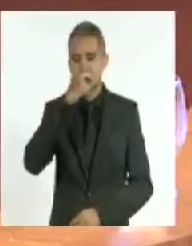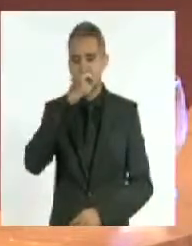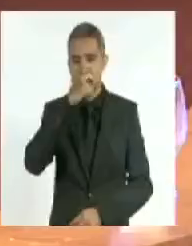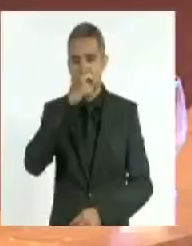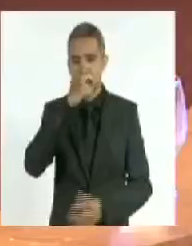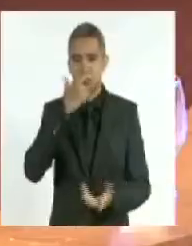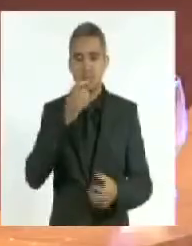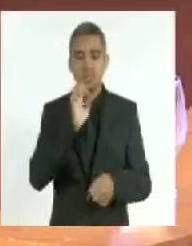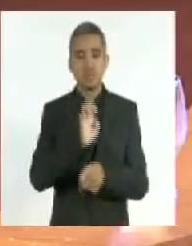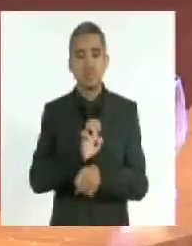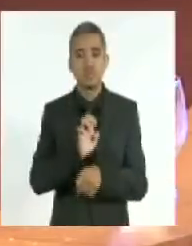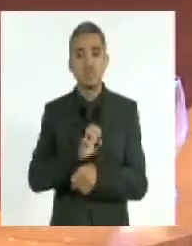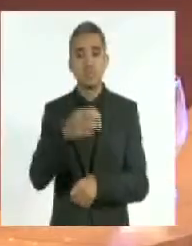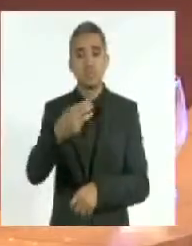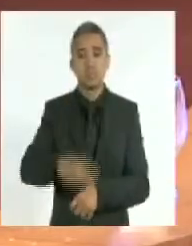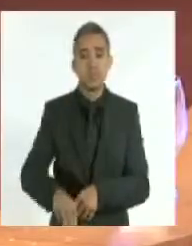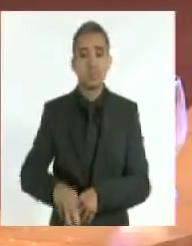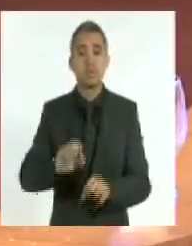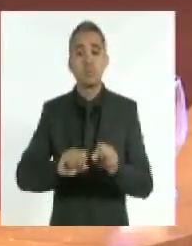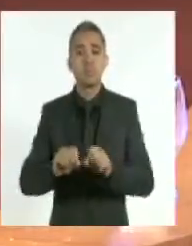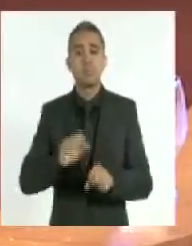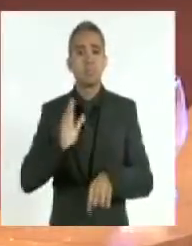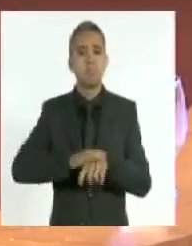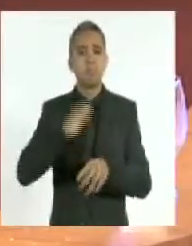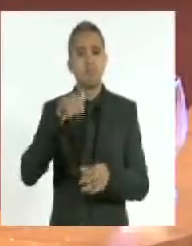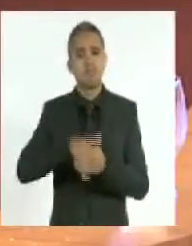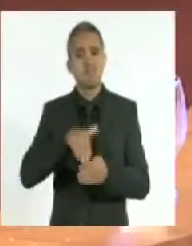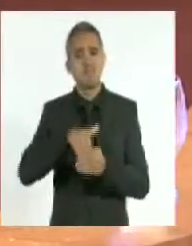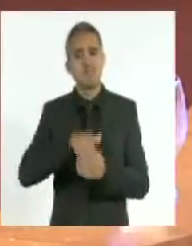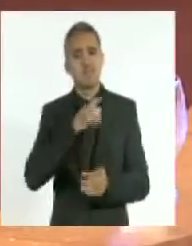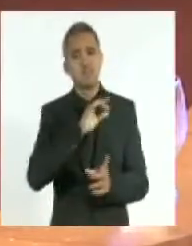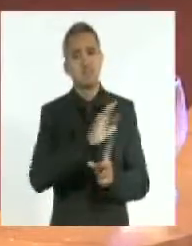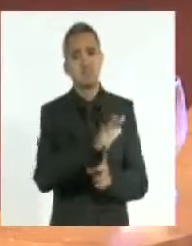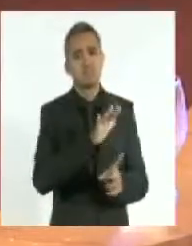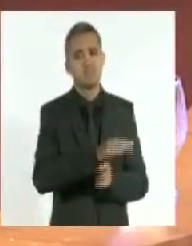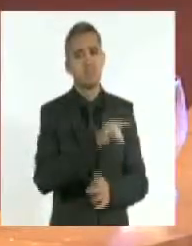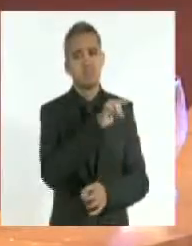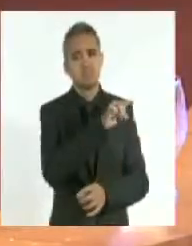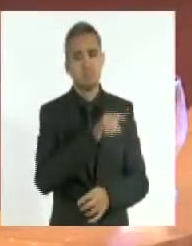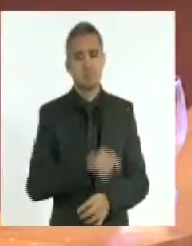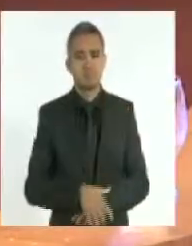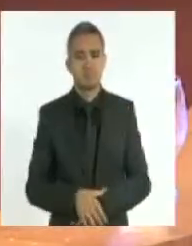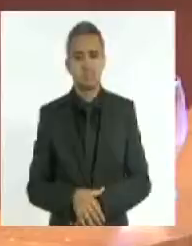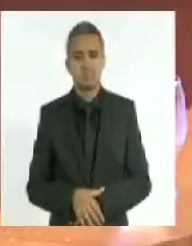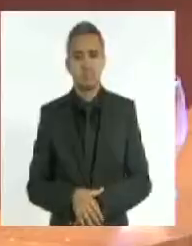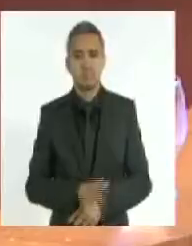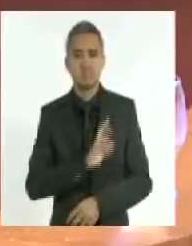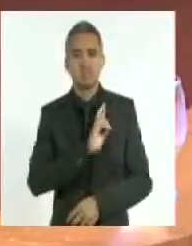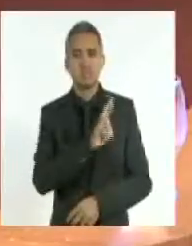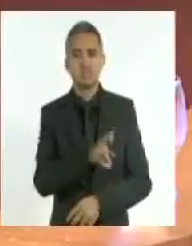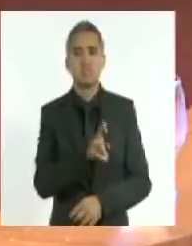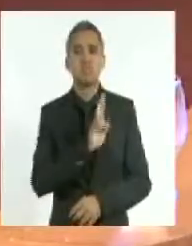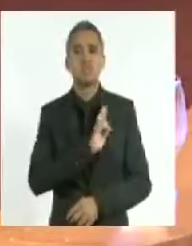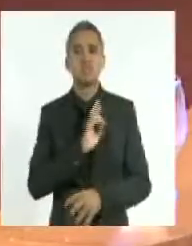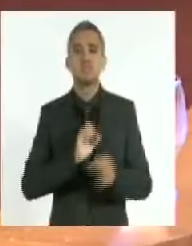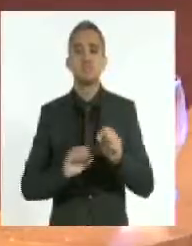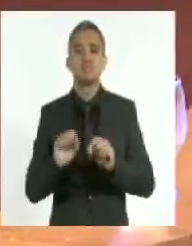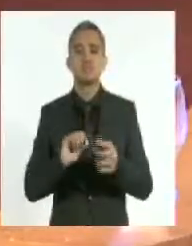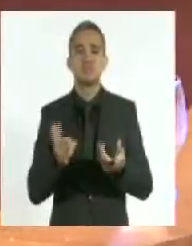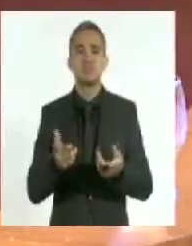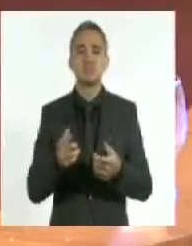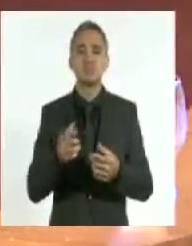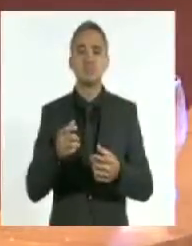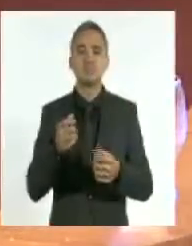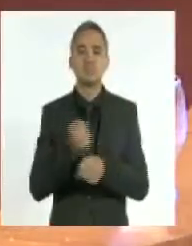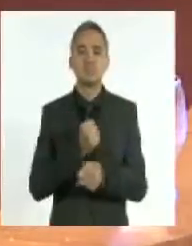a maior proporcionalidade de voto para o governo atual. E o que nós temos como resposta, deputado Edivaldo Holanda, são as obras